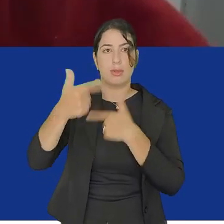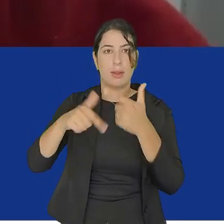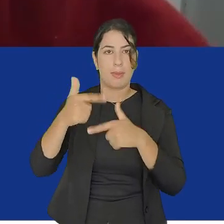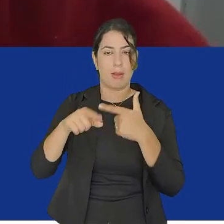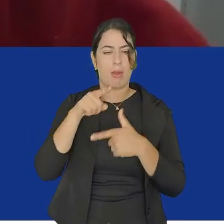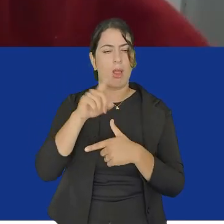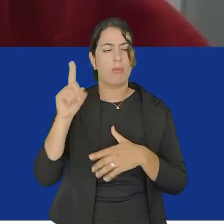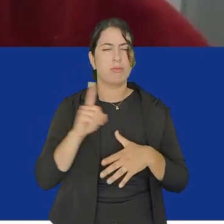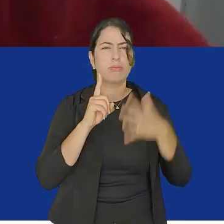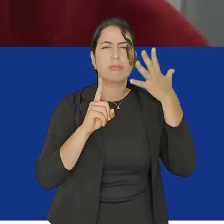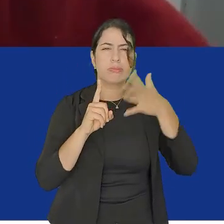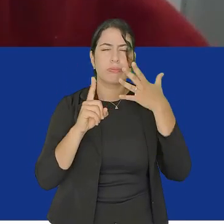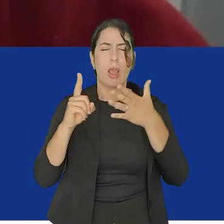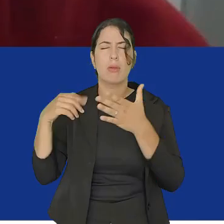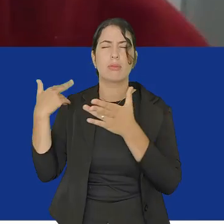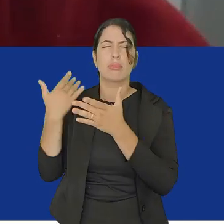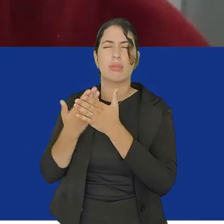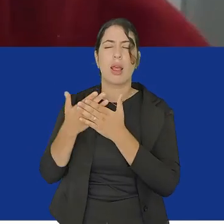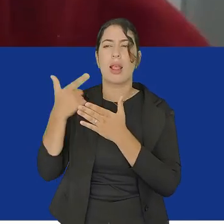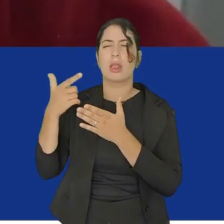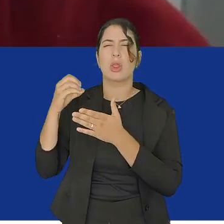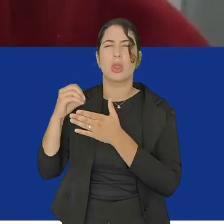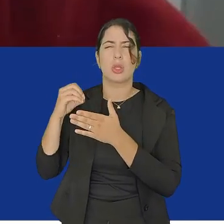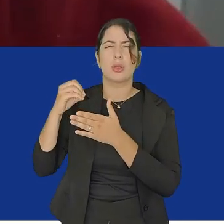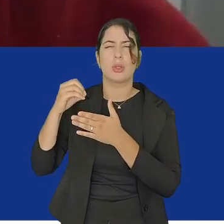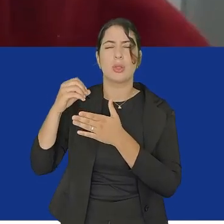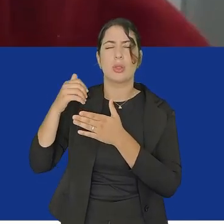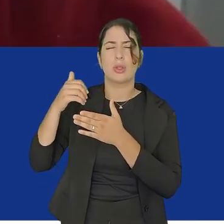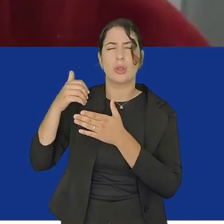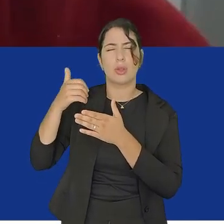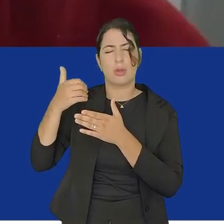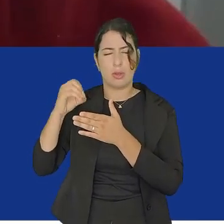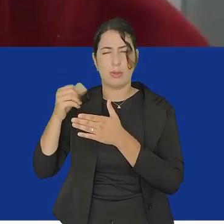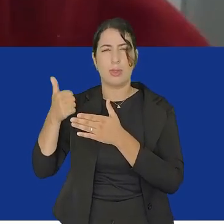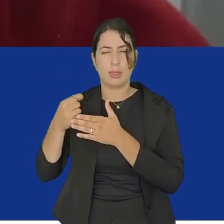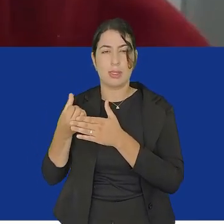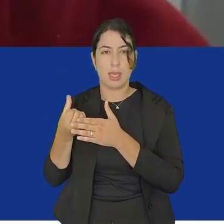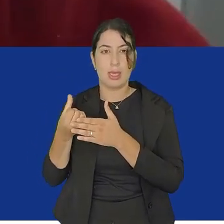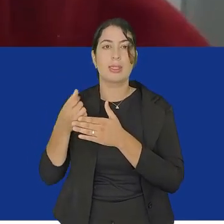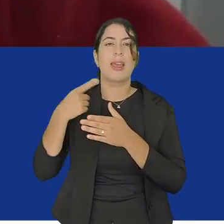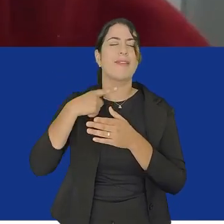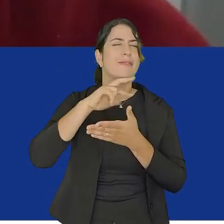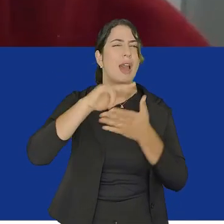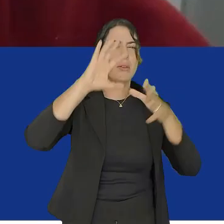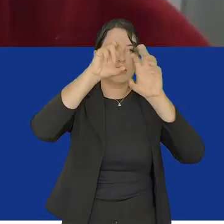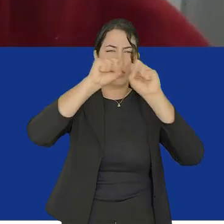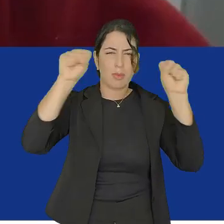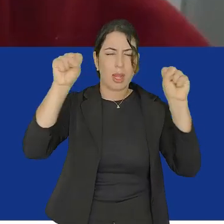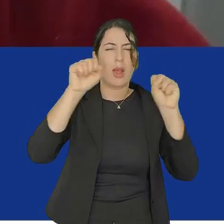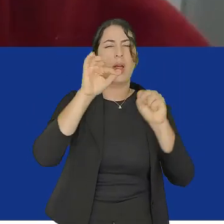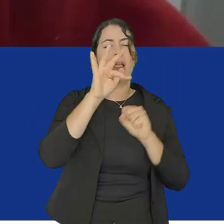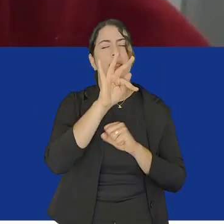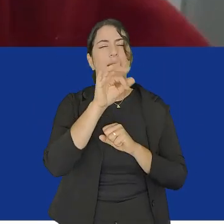e treinamento sobre assédio desde 2006 em várias organizações, como o Tribunal de Contas da União, TST, Superior Tribunal